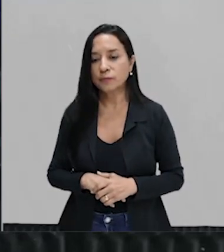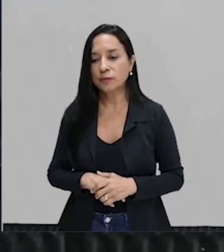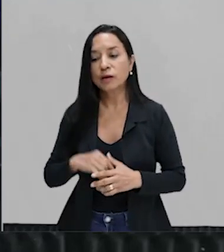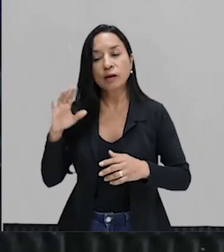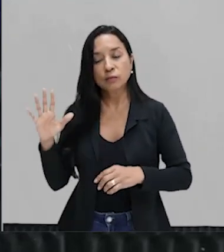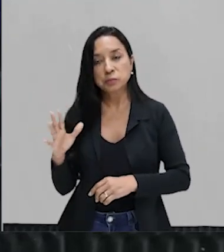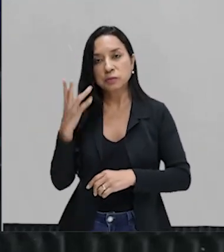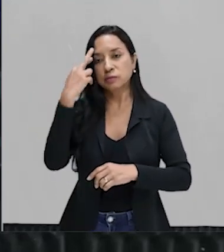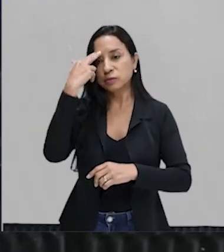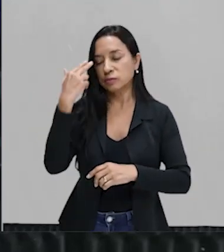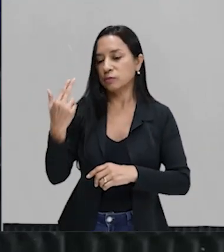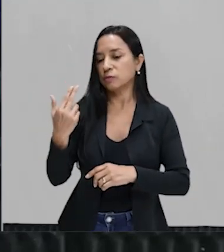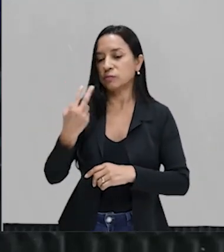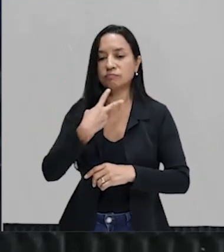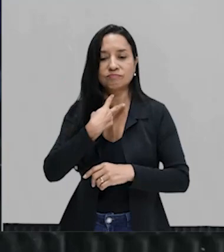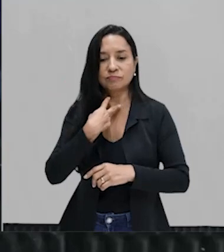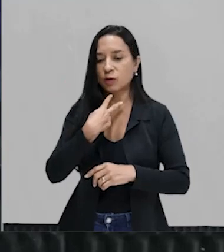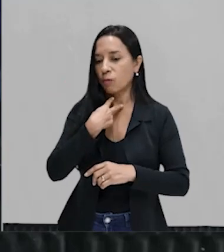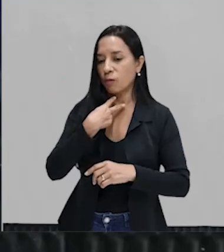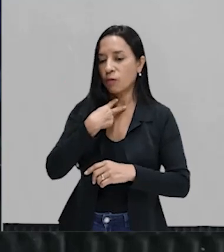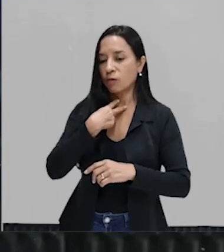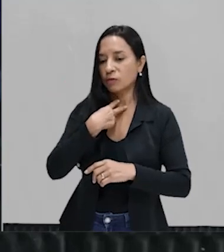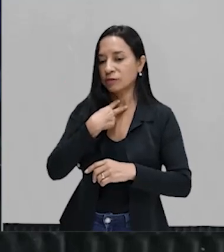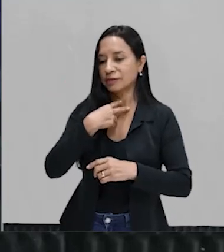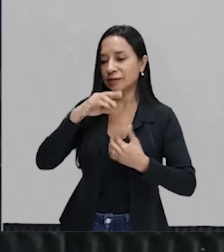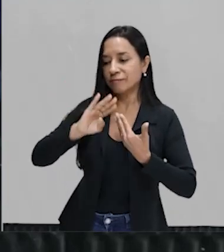acontecimentos históricos não podem ser negados.